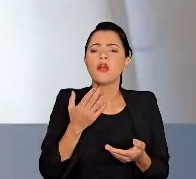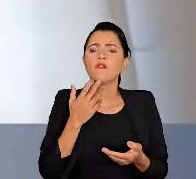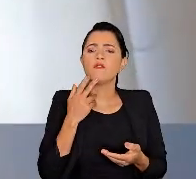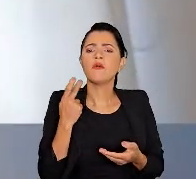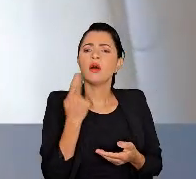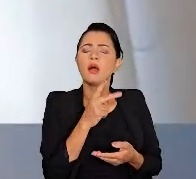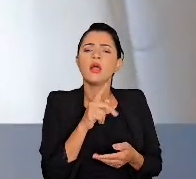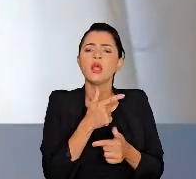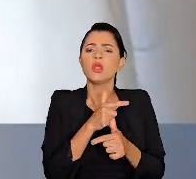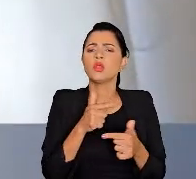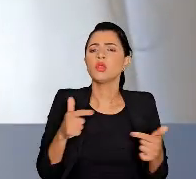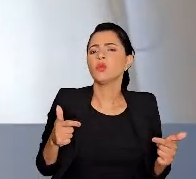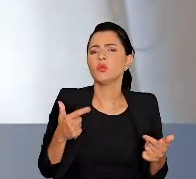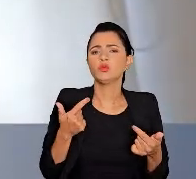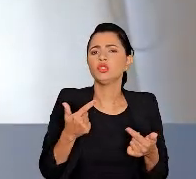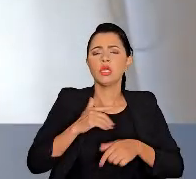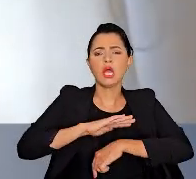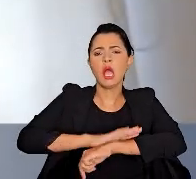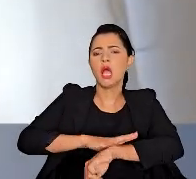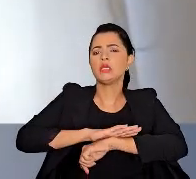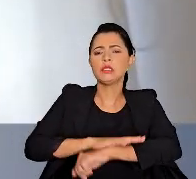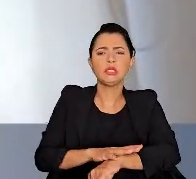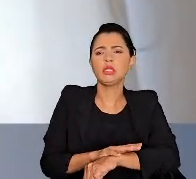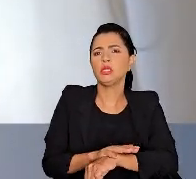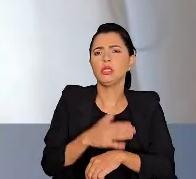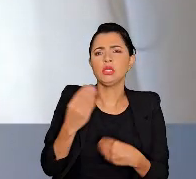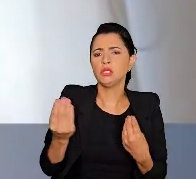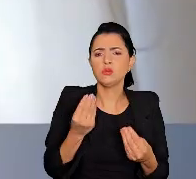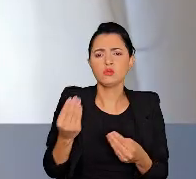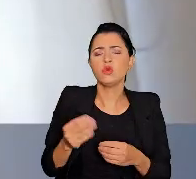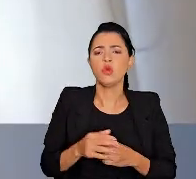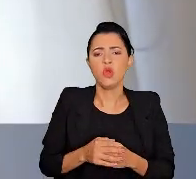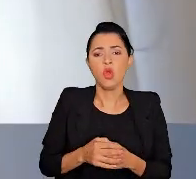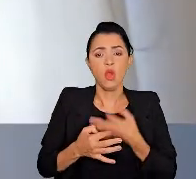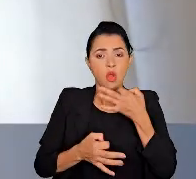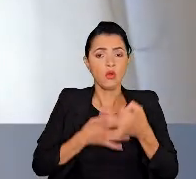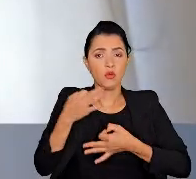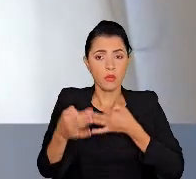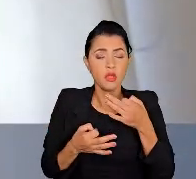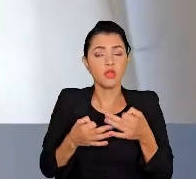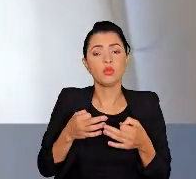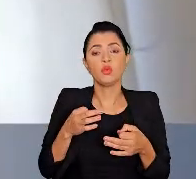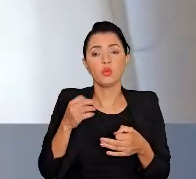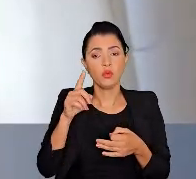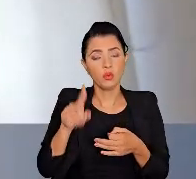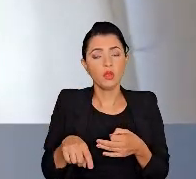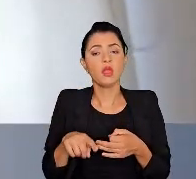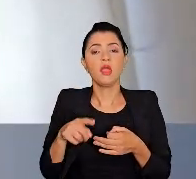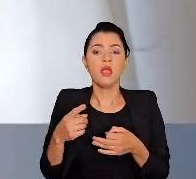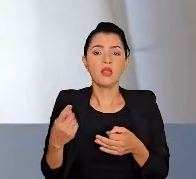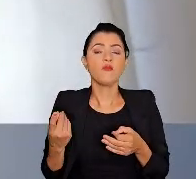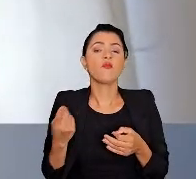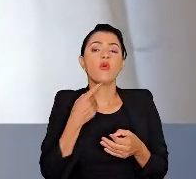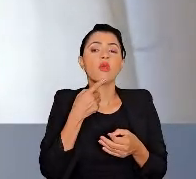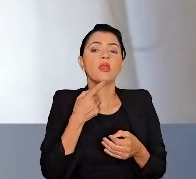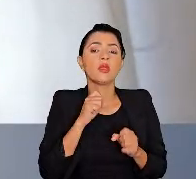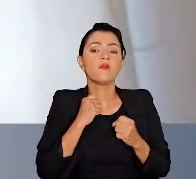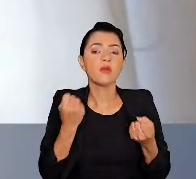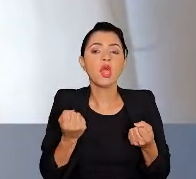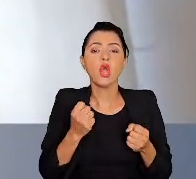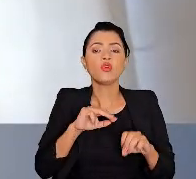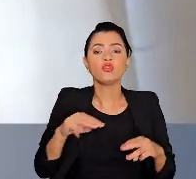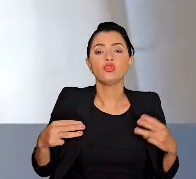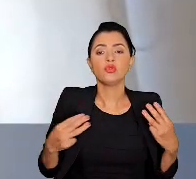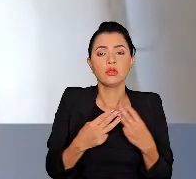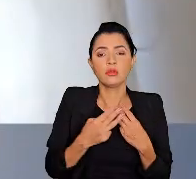que não havia racismo em seus livros. O argumento que fundamentava a impetração era que os judeus não